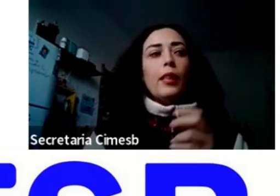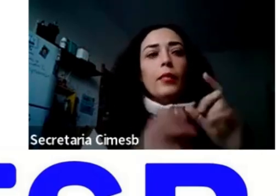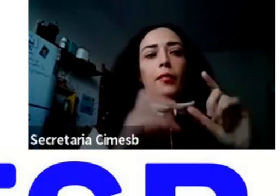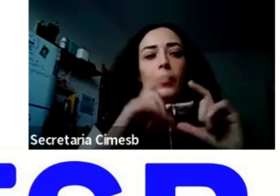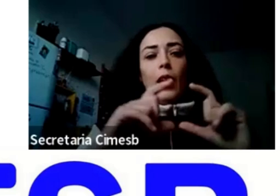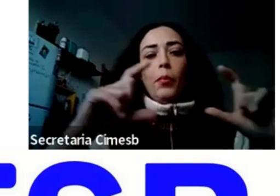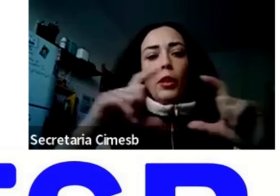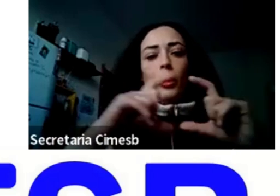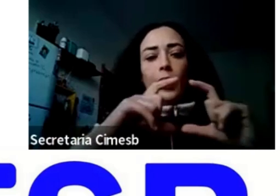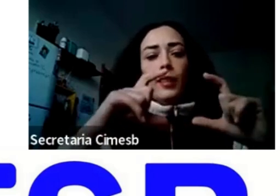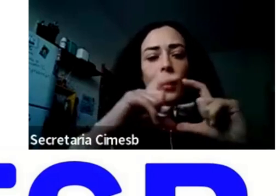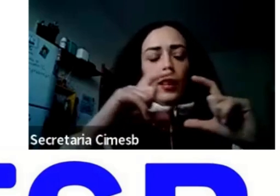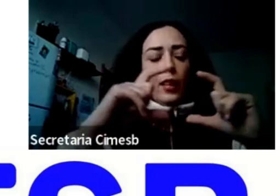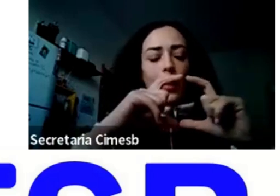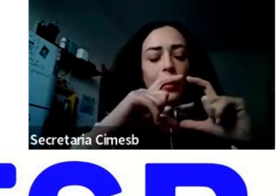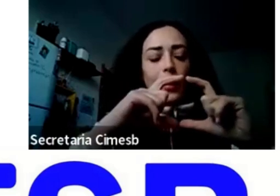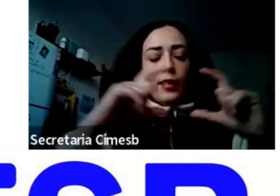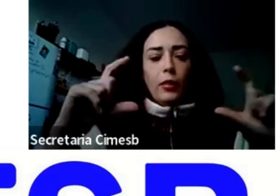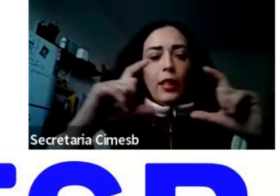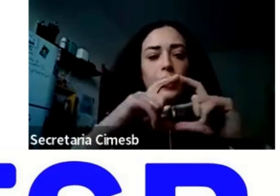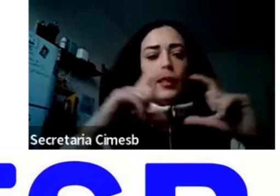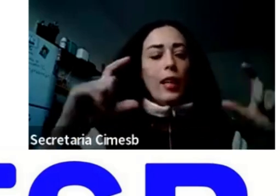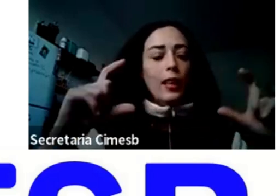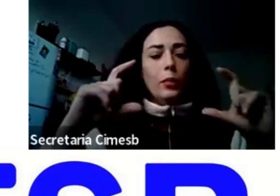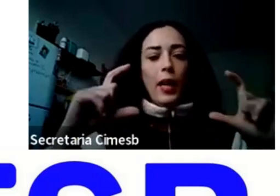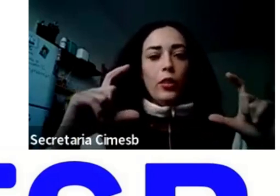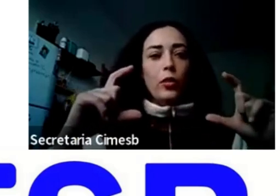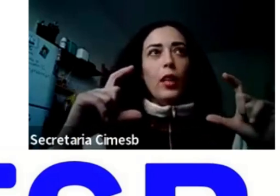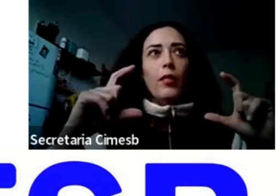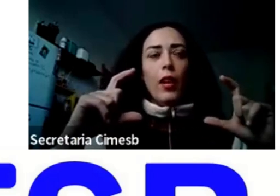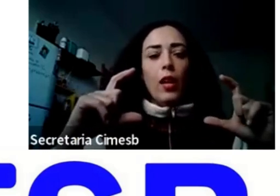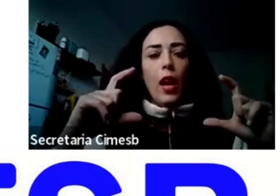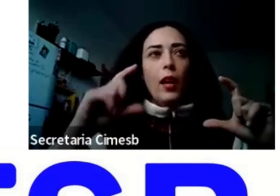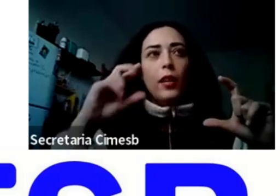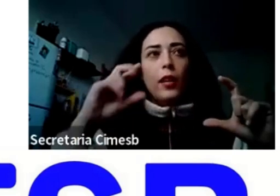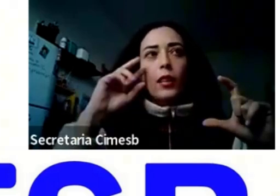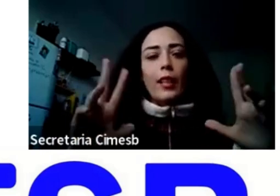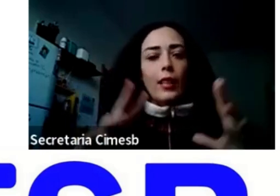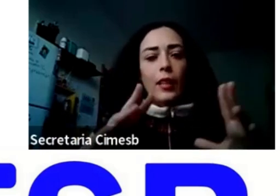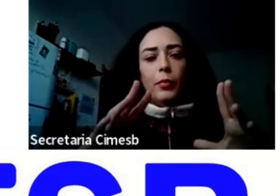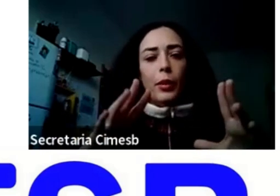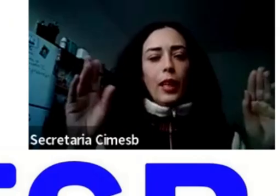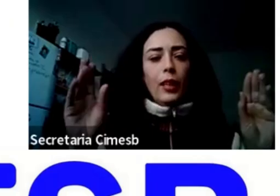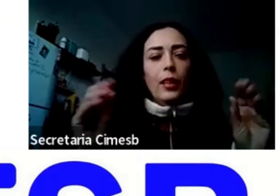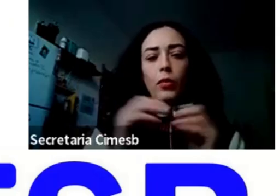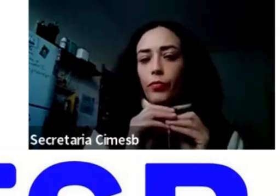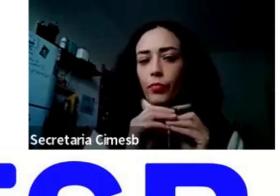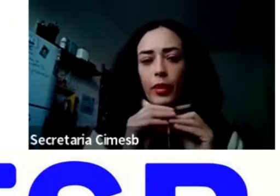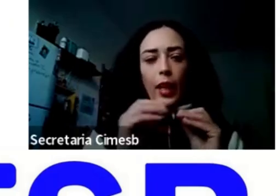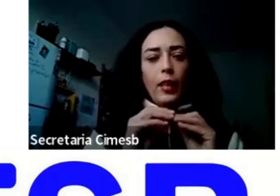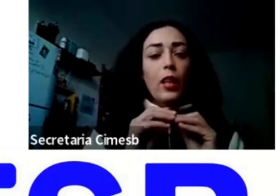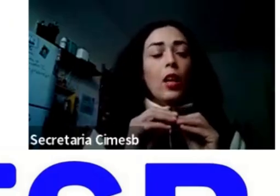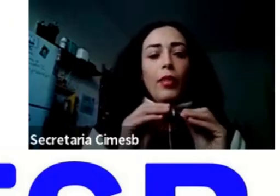médico, porque pode até tá escrito ali, sala do médico. Ele vai olhar, ele não vai entender, porque ele